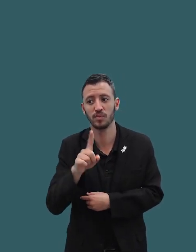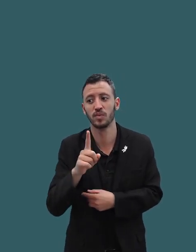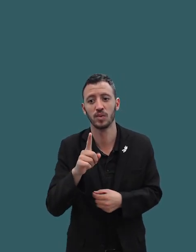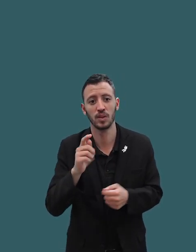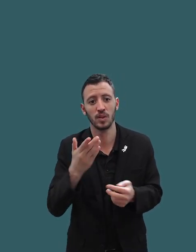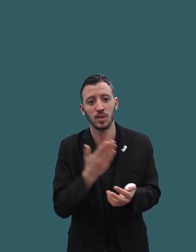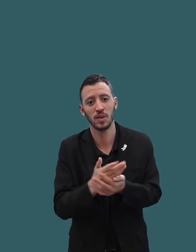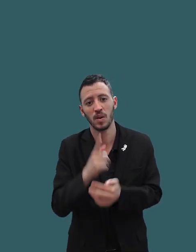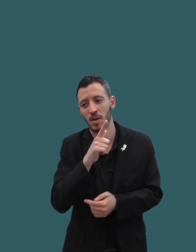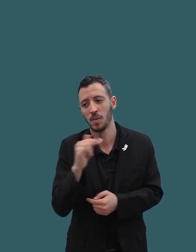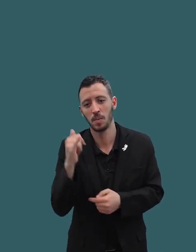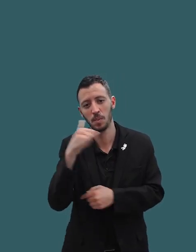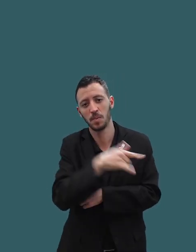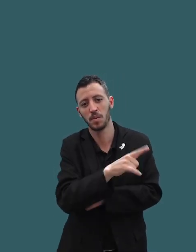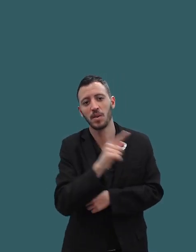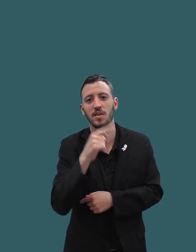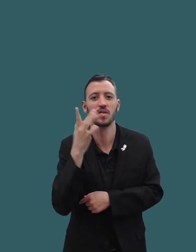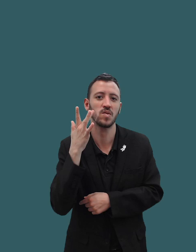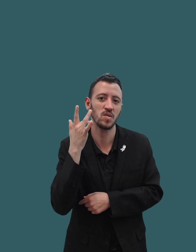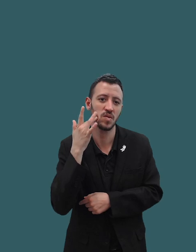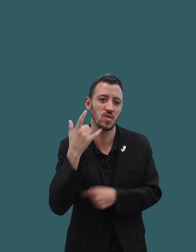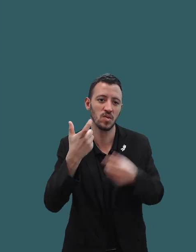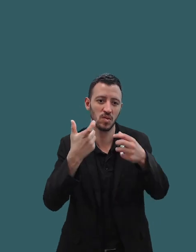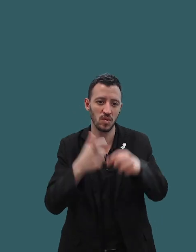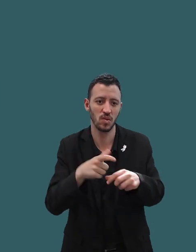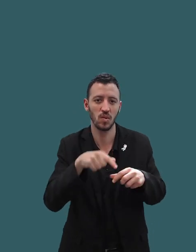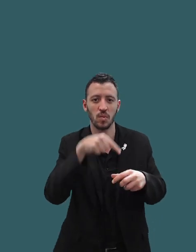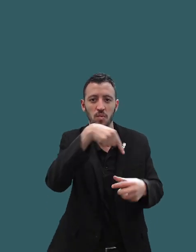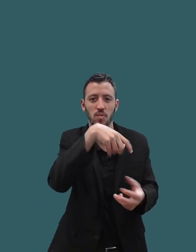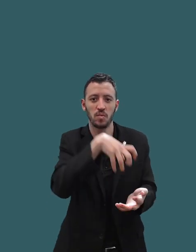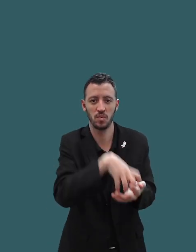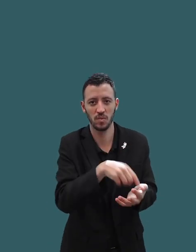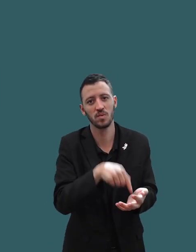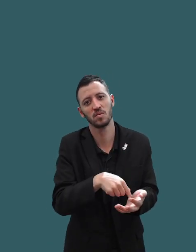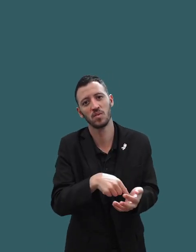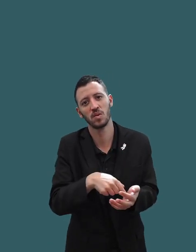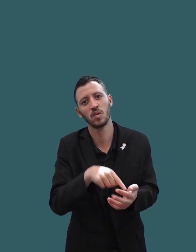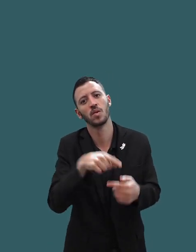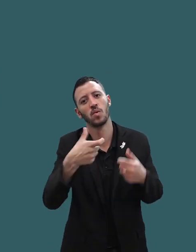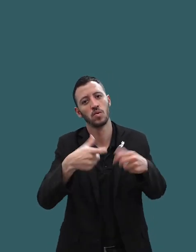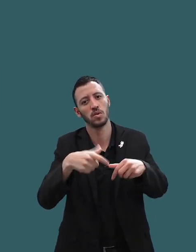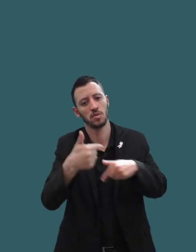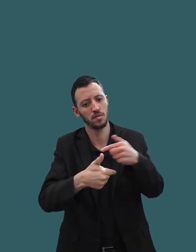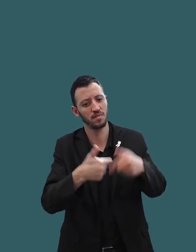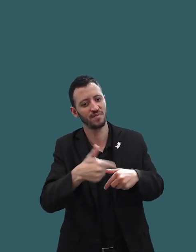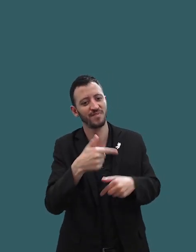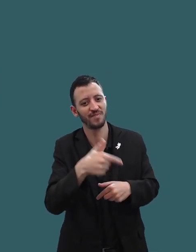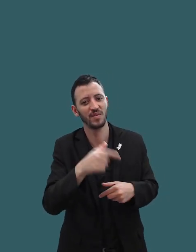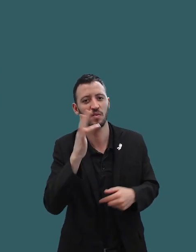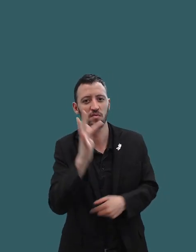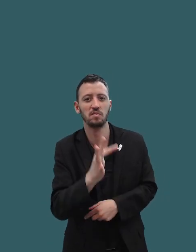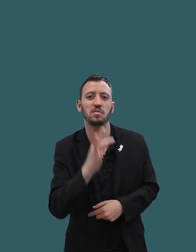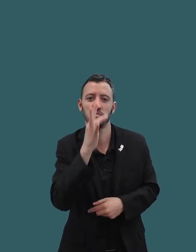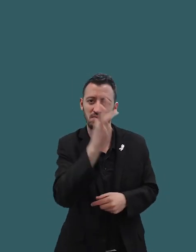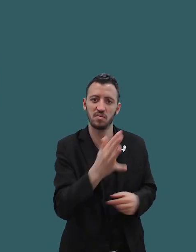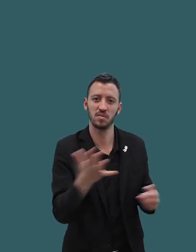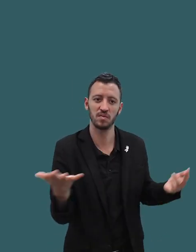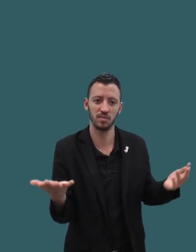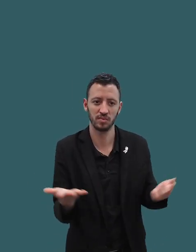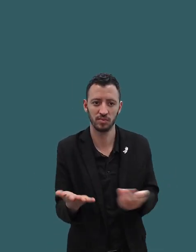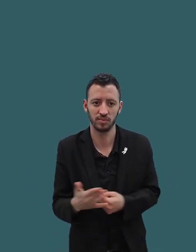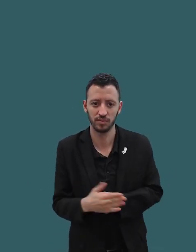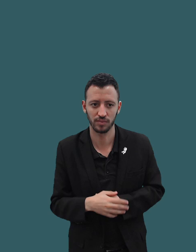maior lá no Ceará, na nossa belíssima unidade, escritório, mas futura unidade em breve.